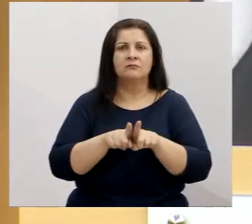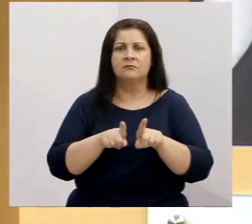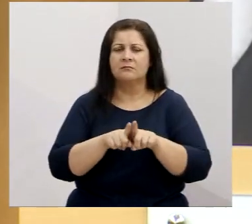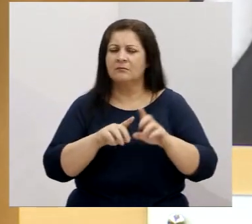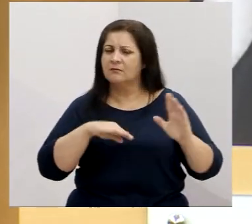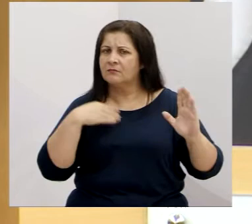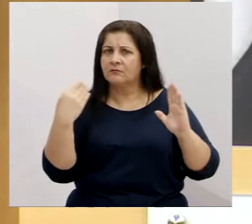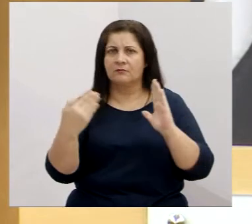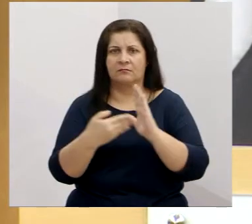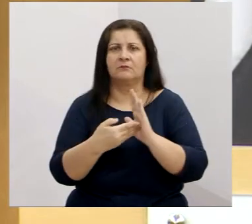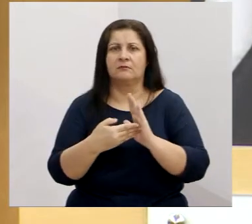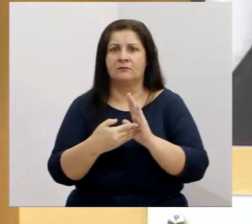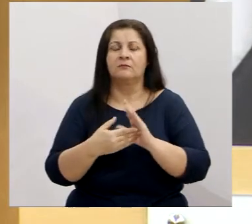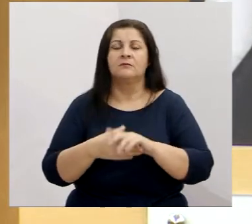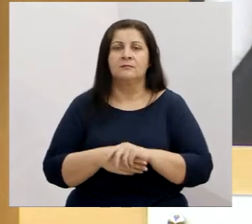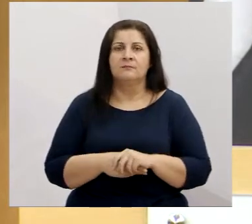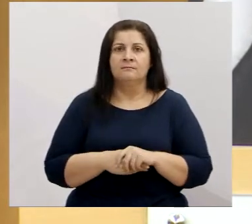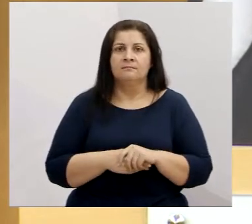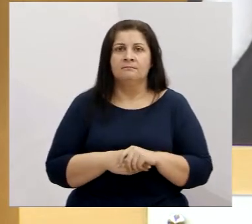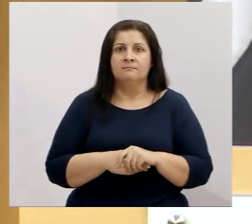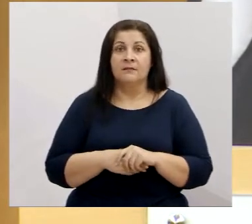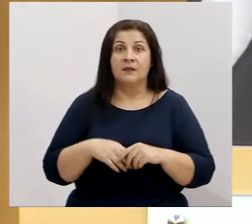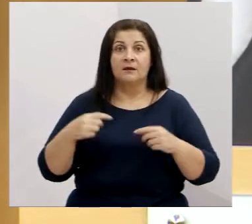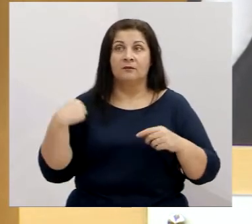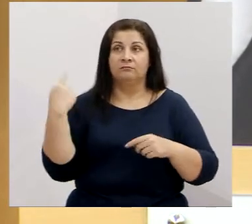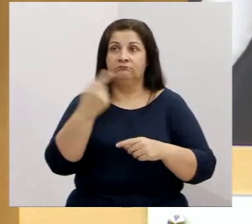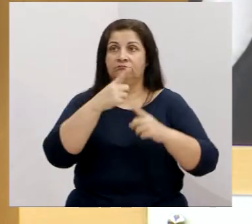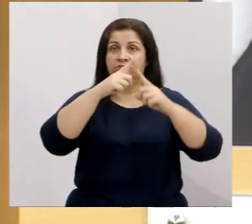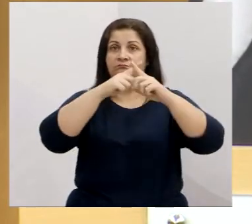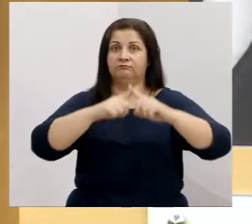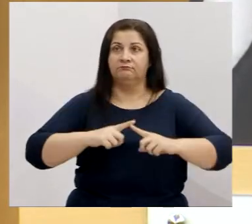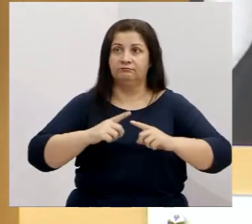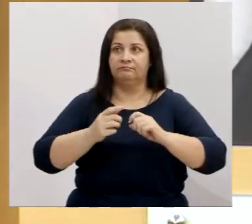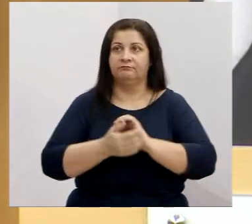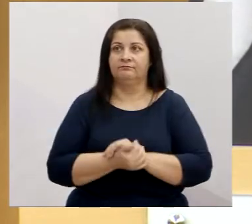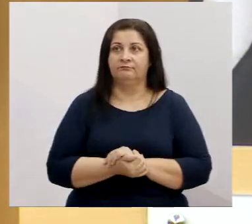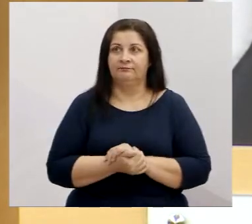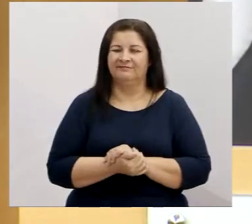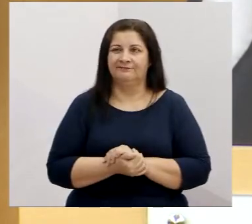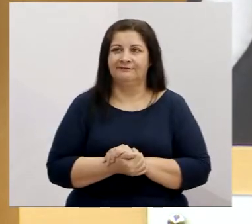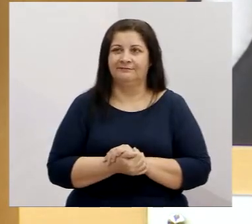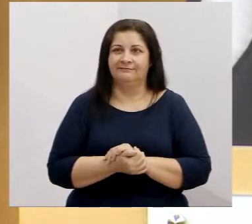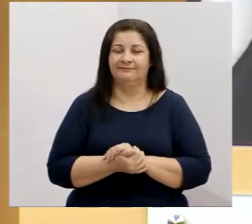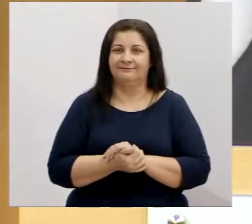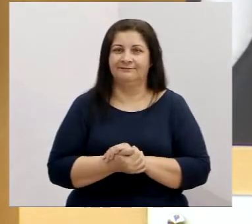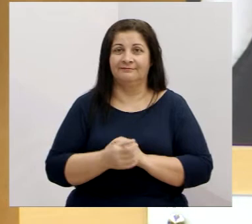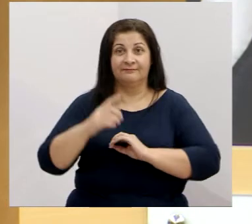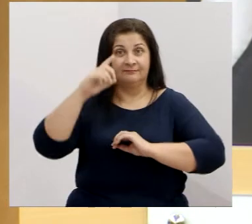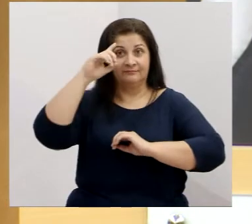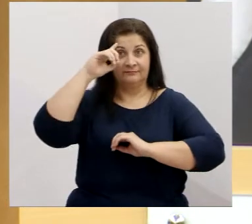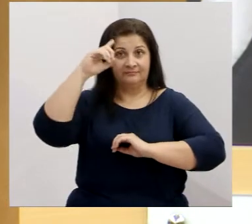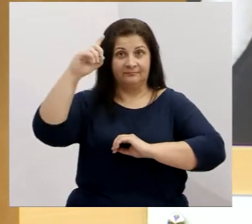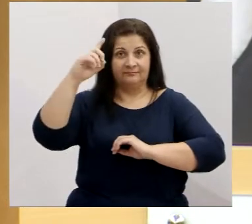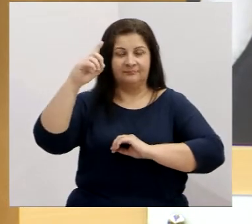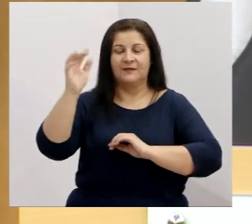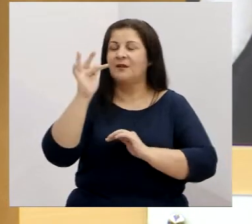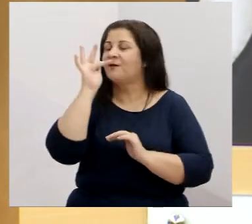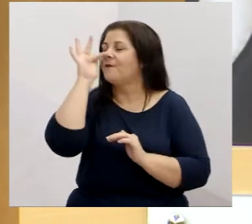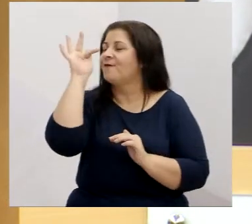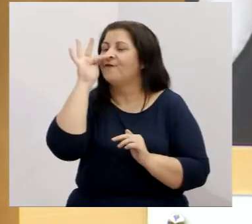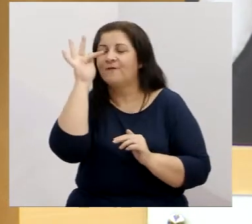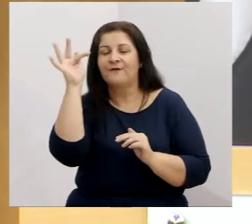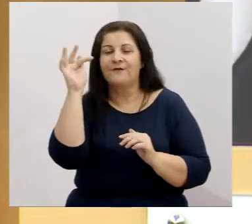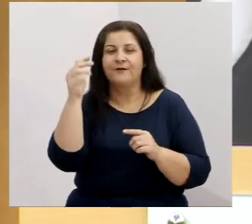para tudo e este é um grande desafio nem que seja um dia com flores e